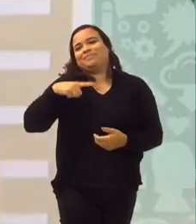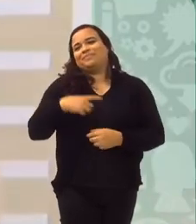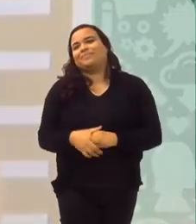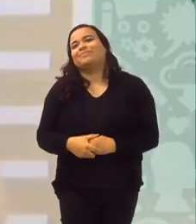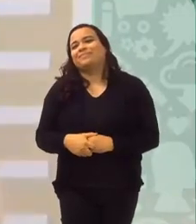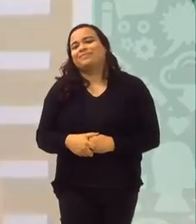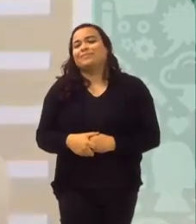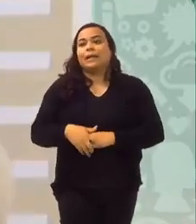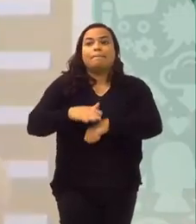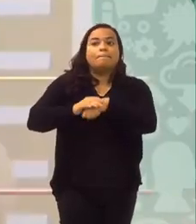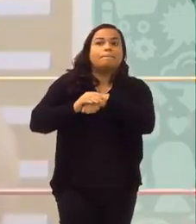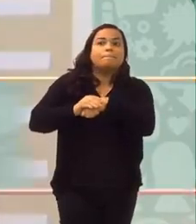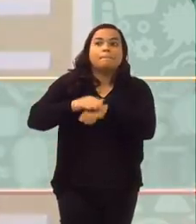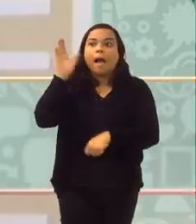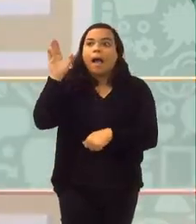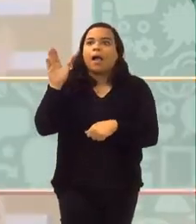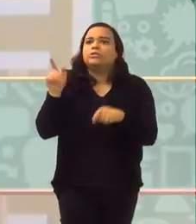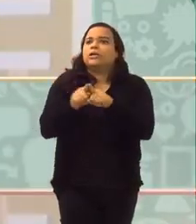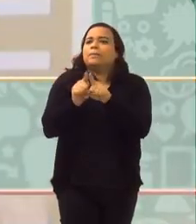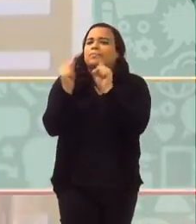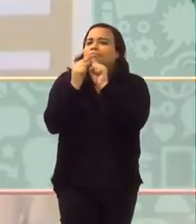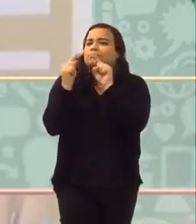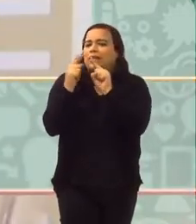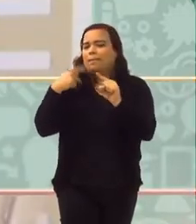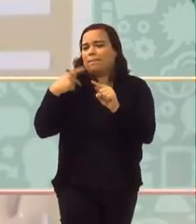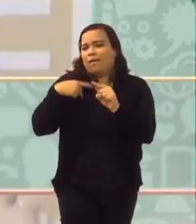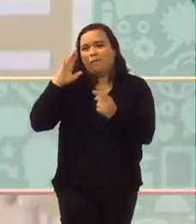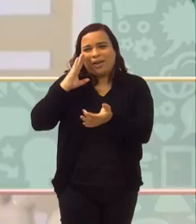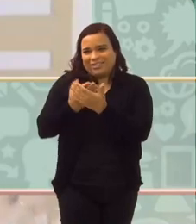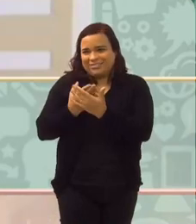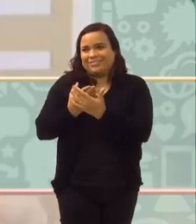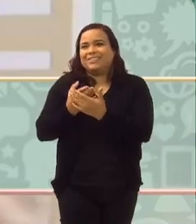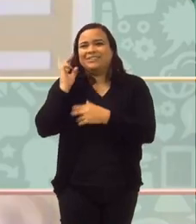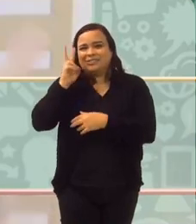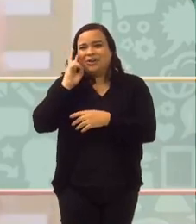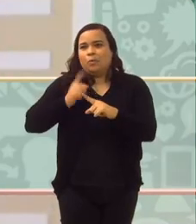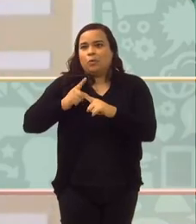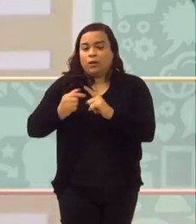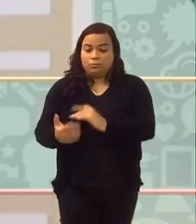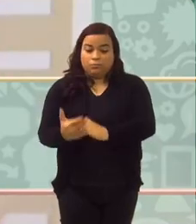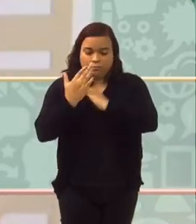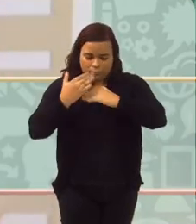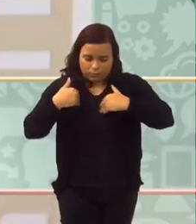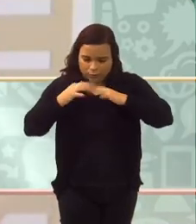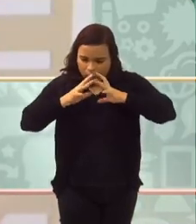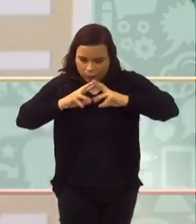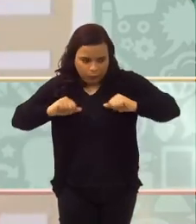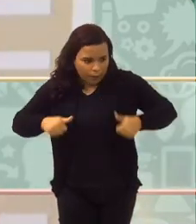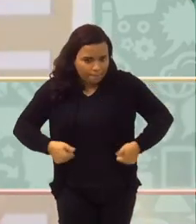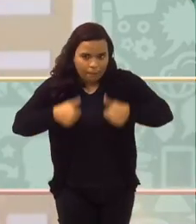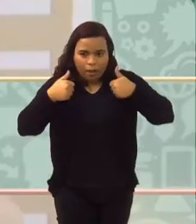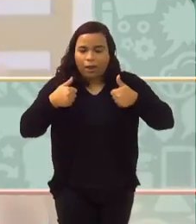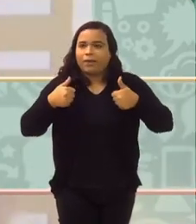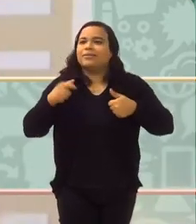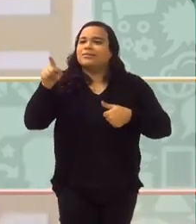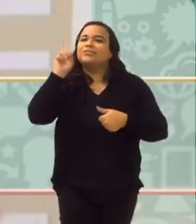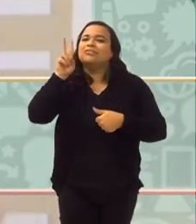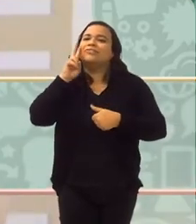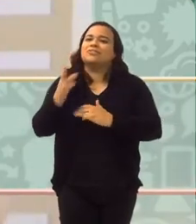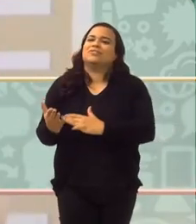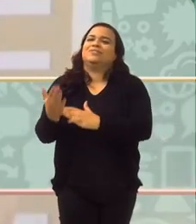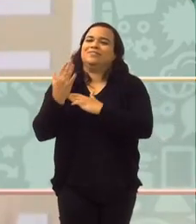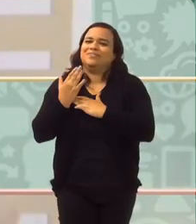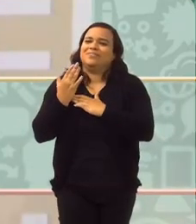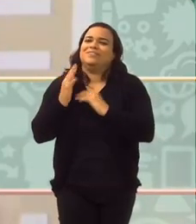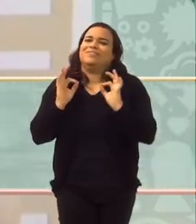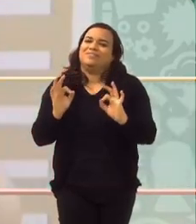E o que vem muito de encontro com o que eu acredito, não é, com as histórias. Porque, assim, eu fui curada pelas histórias. Eu fui